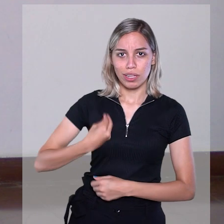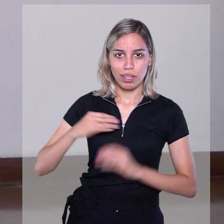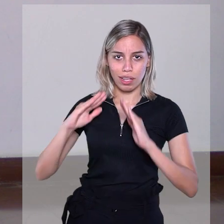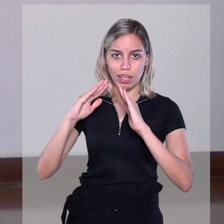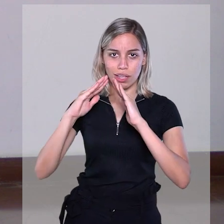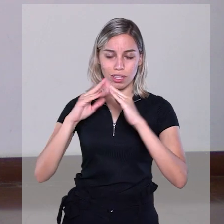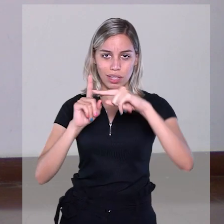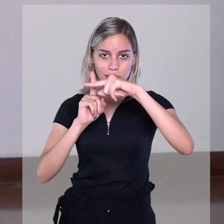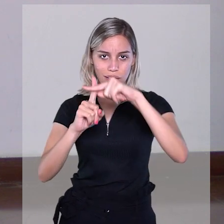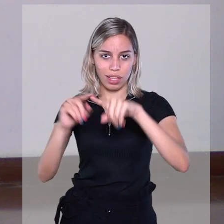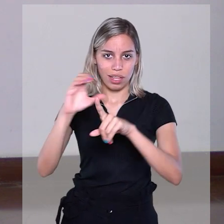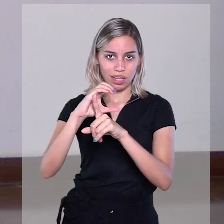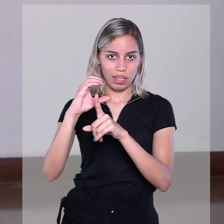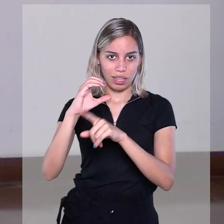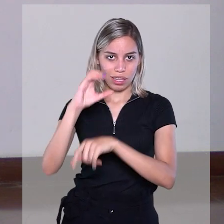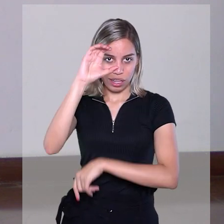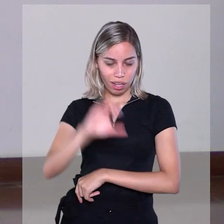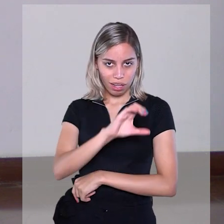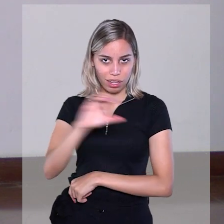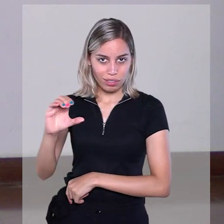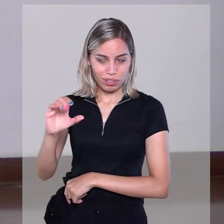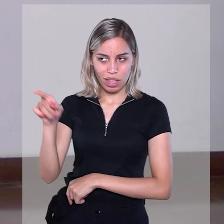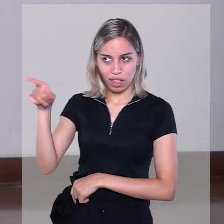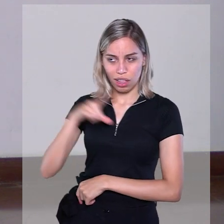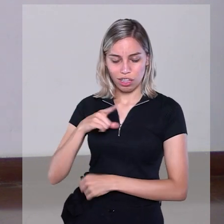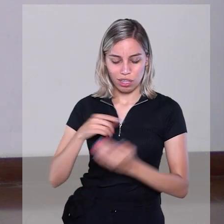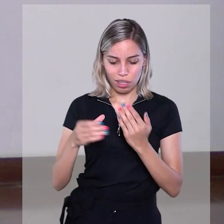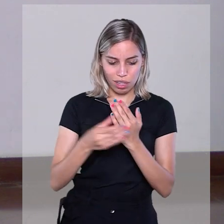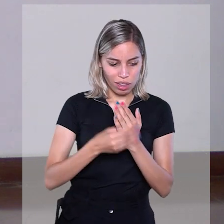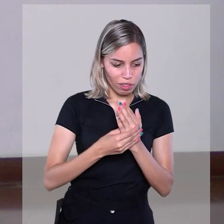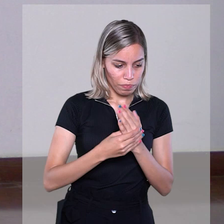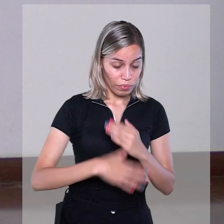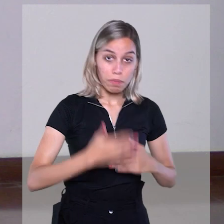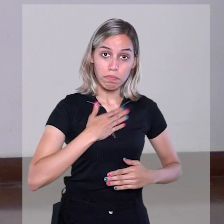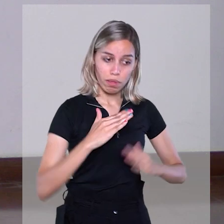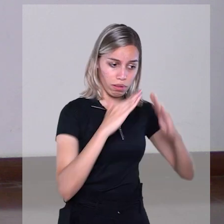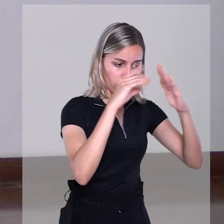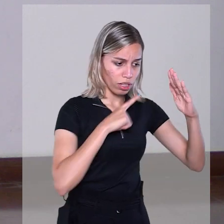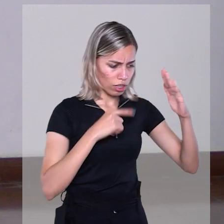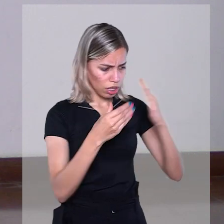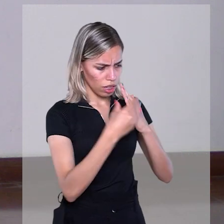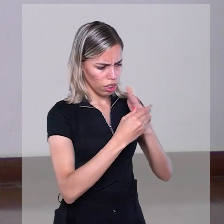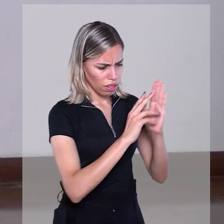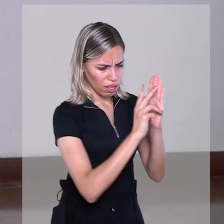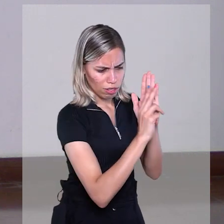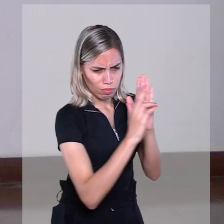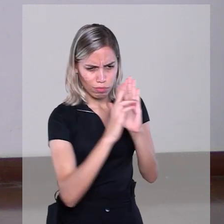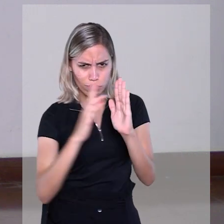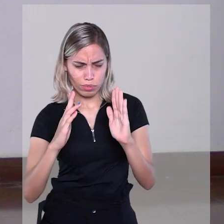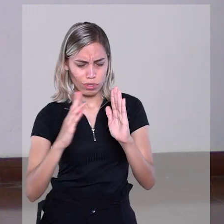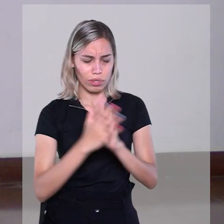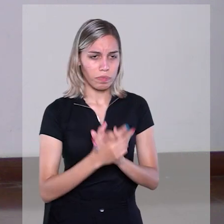livros, me lembro em especial de uma edição de O Cruzeiro dedicado ao tal congresso. Gostávamos, minha irmã e